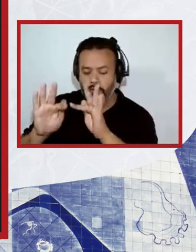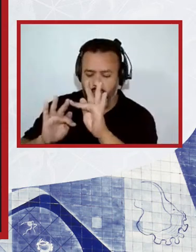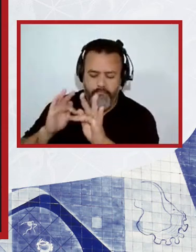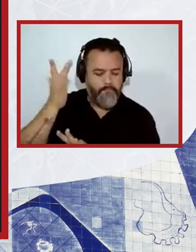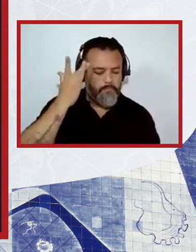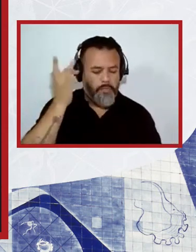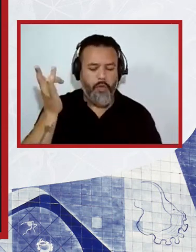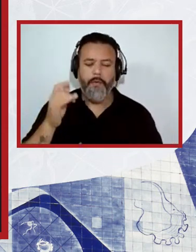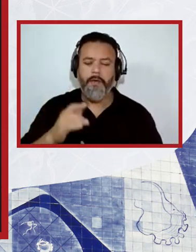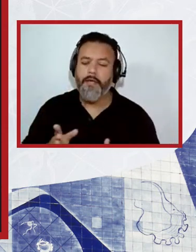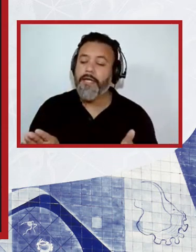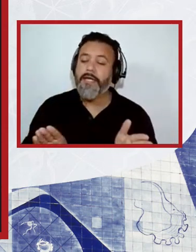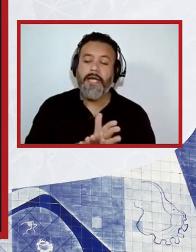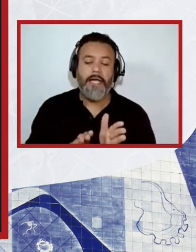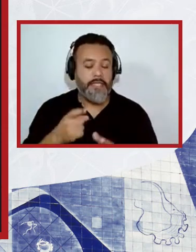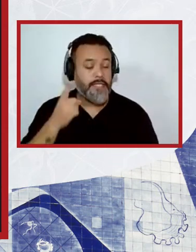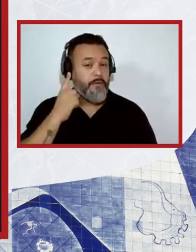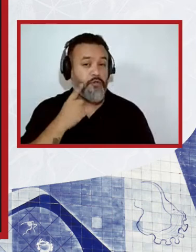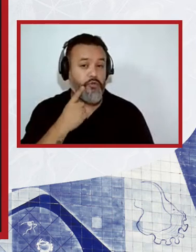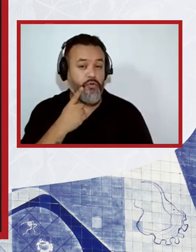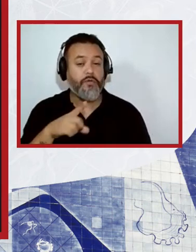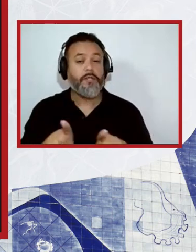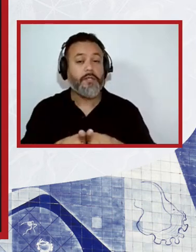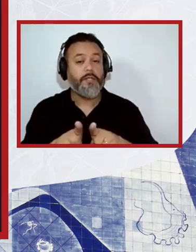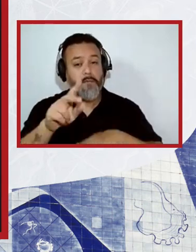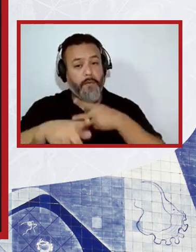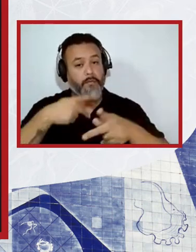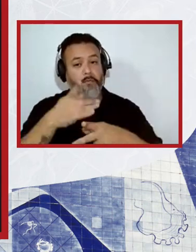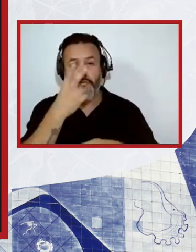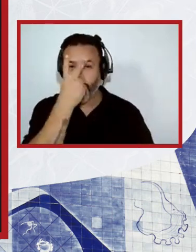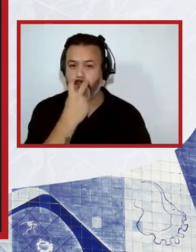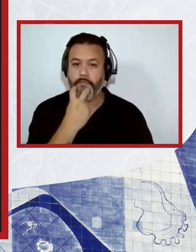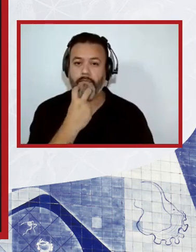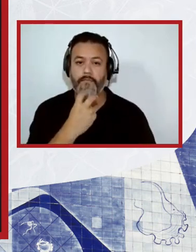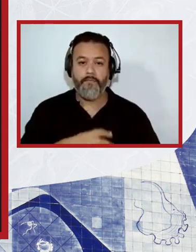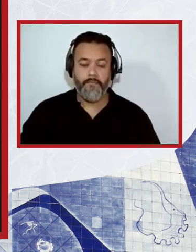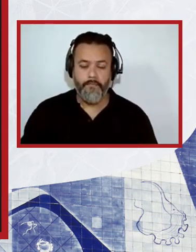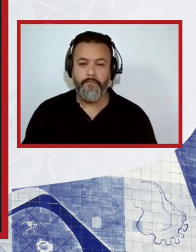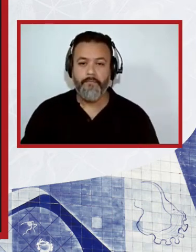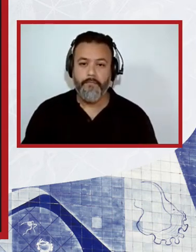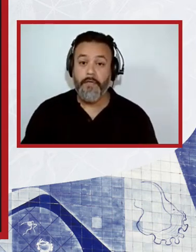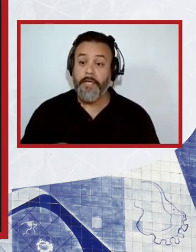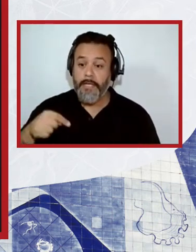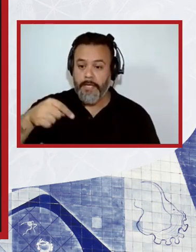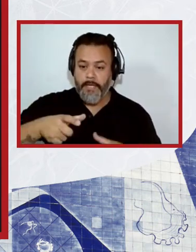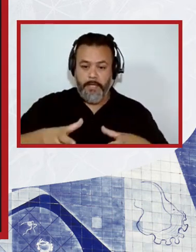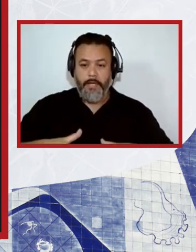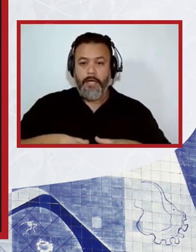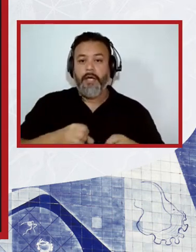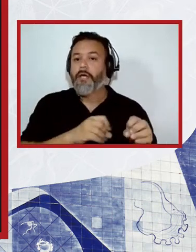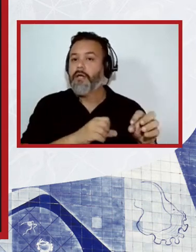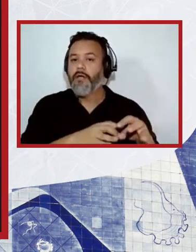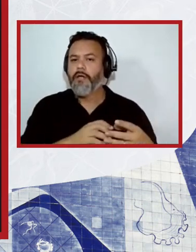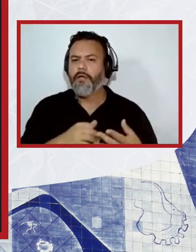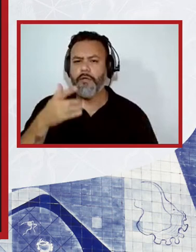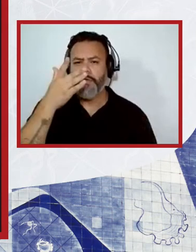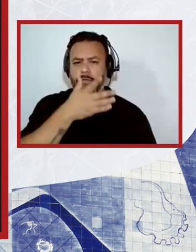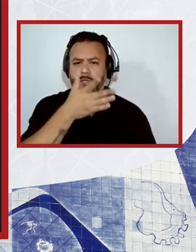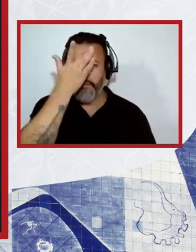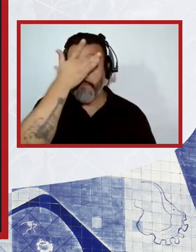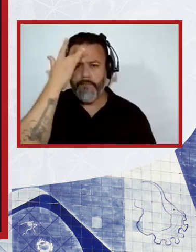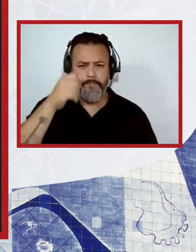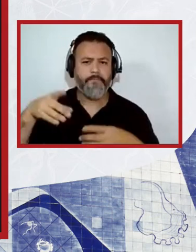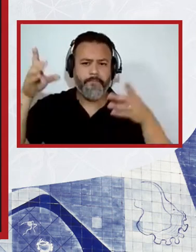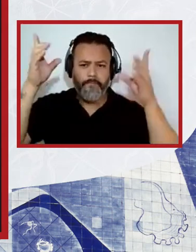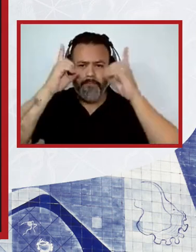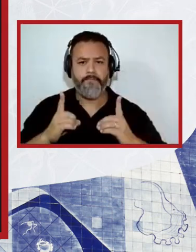público cego. E aqui no meu setor educativo, nós, de pessoas com deficiência, temos